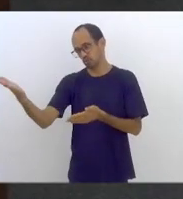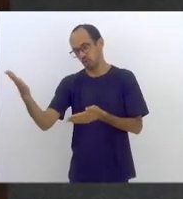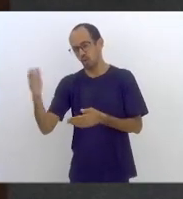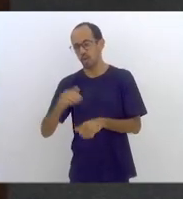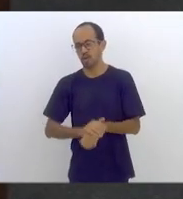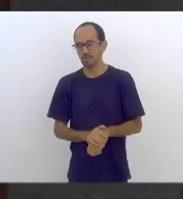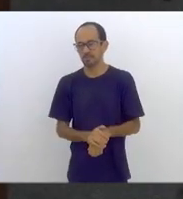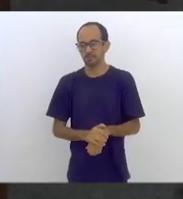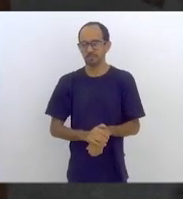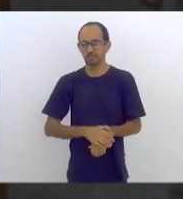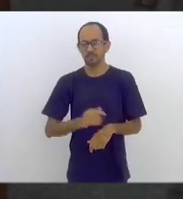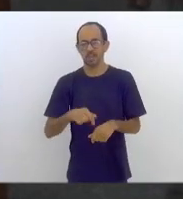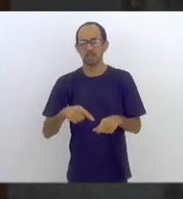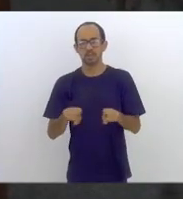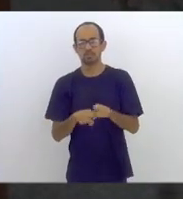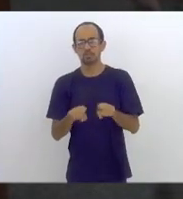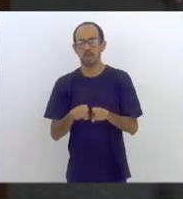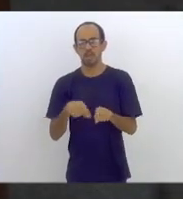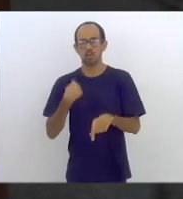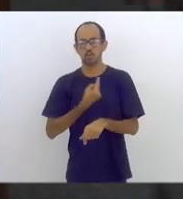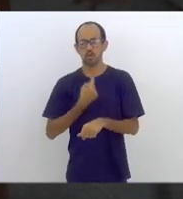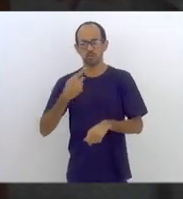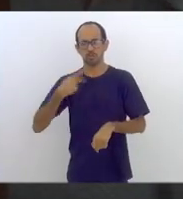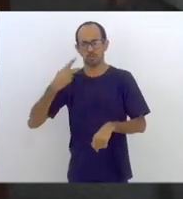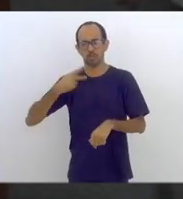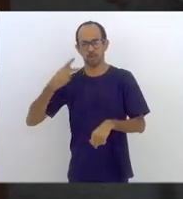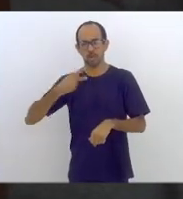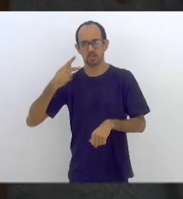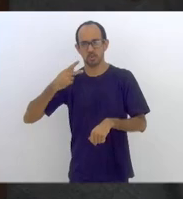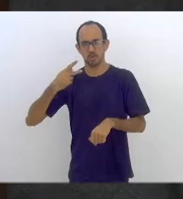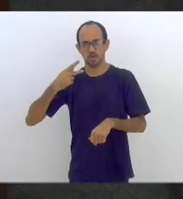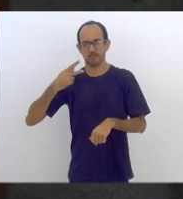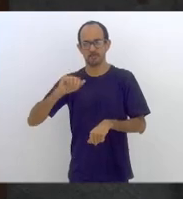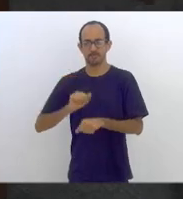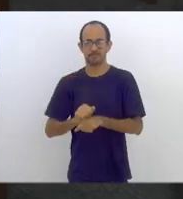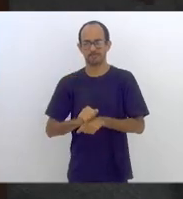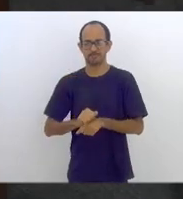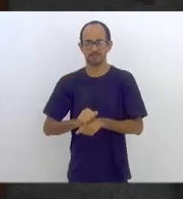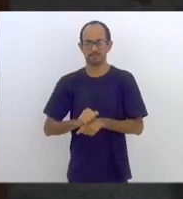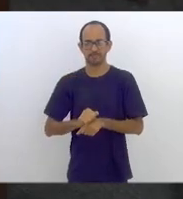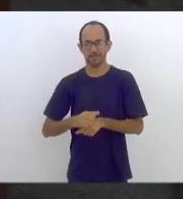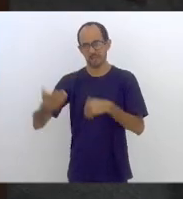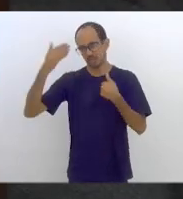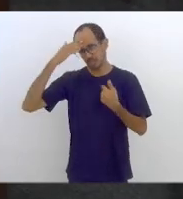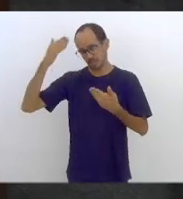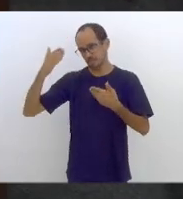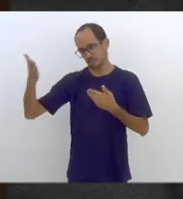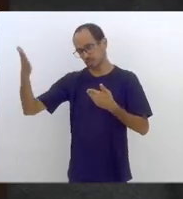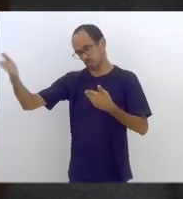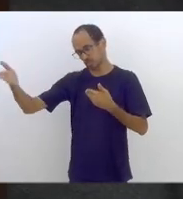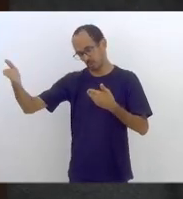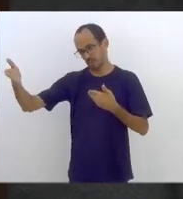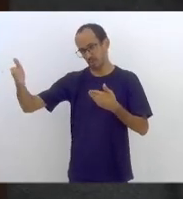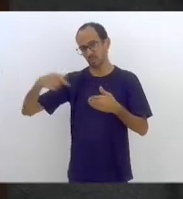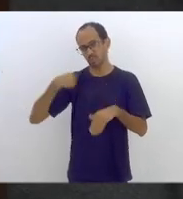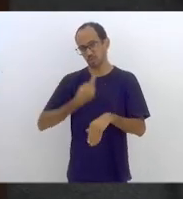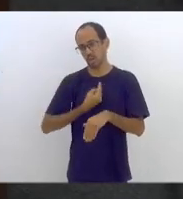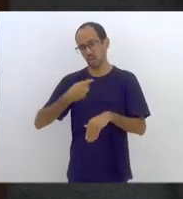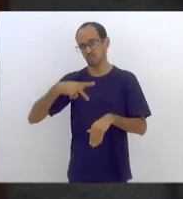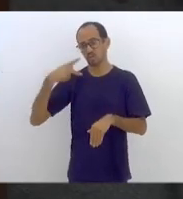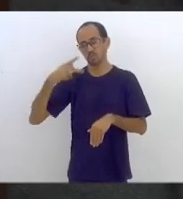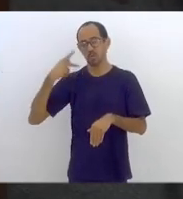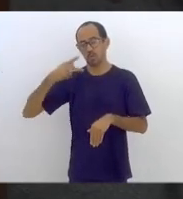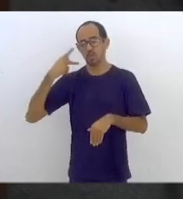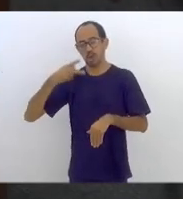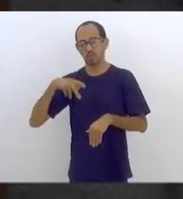ao nosso procurador ia pedir uma questão de ordem agradecimento ao vossa excelência o nosso procurador